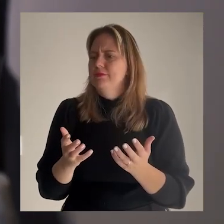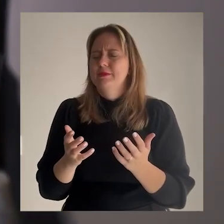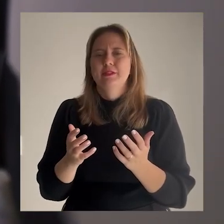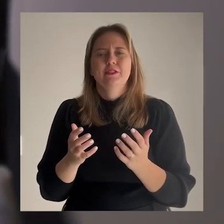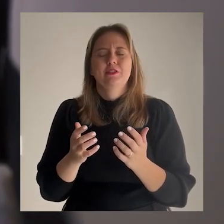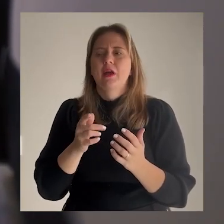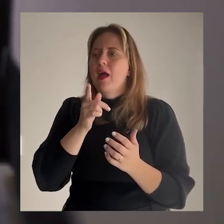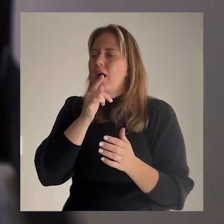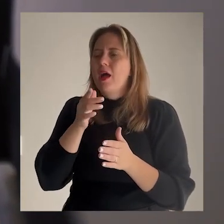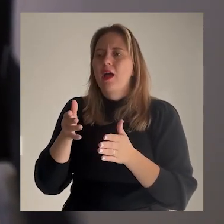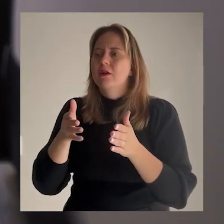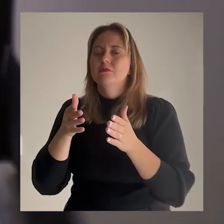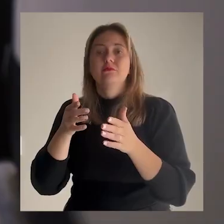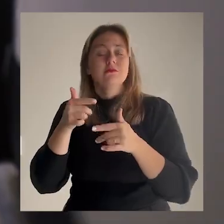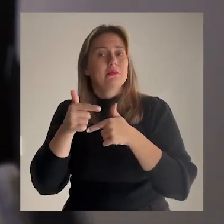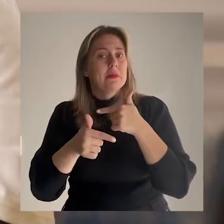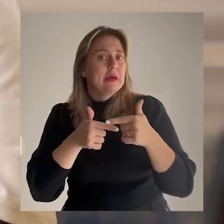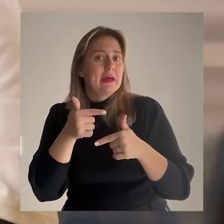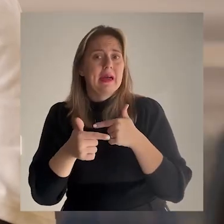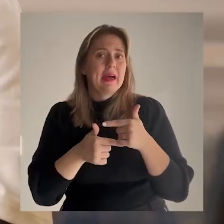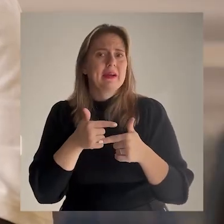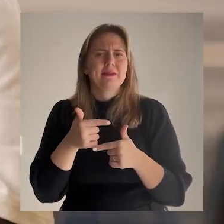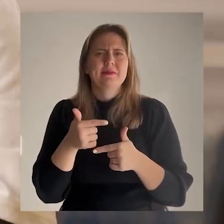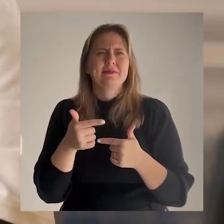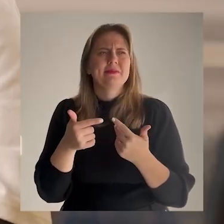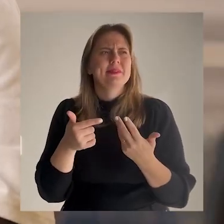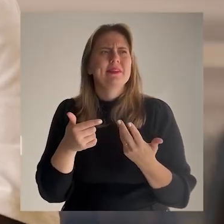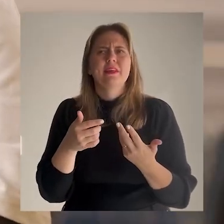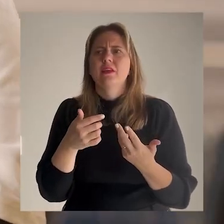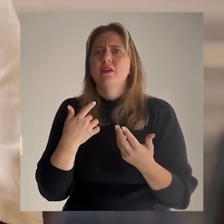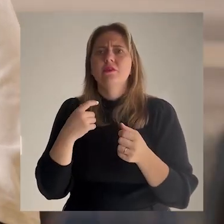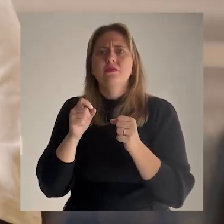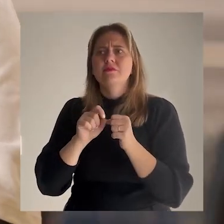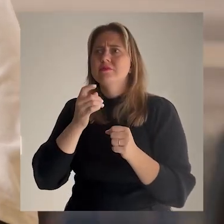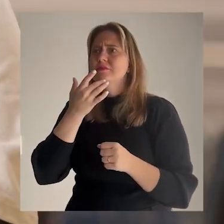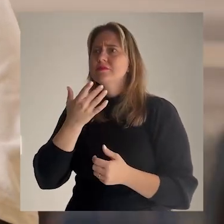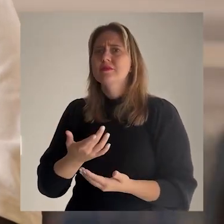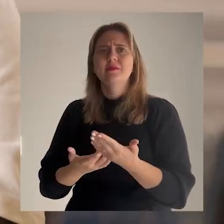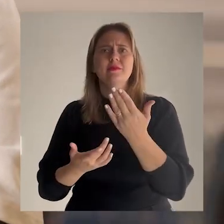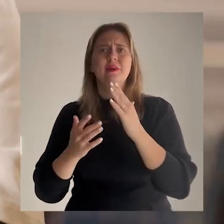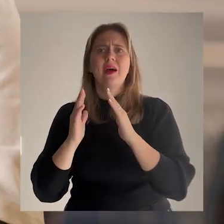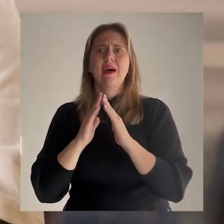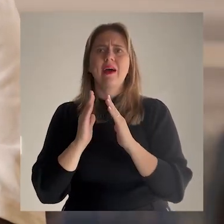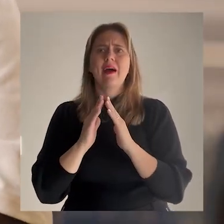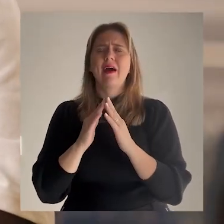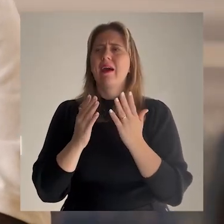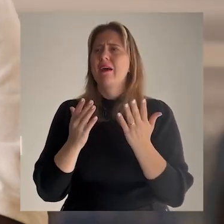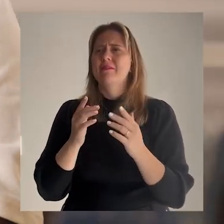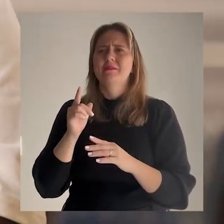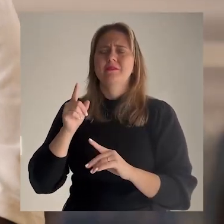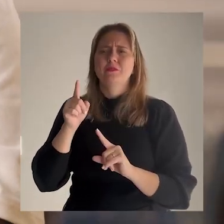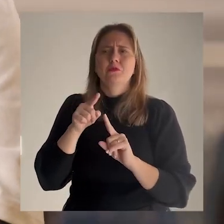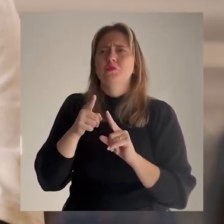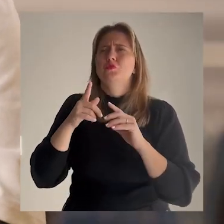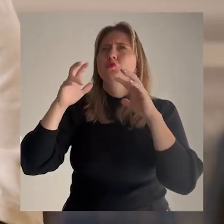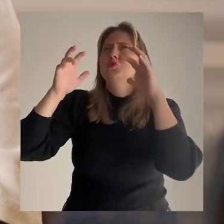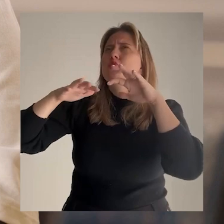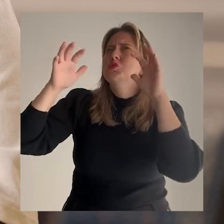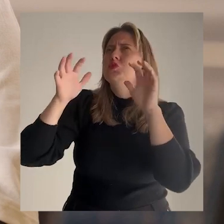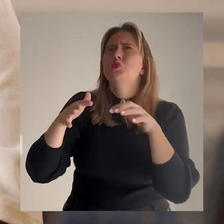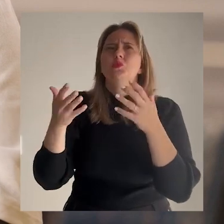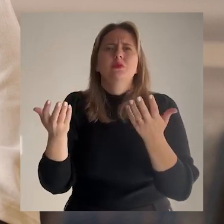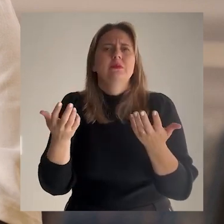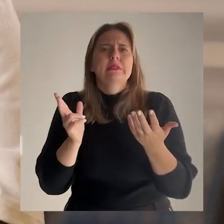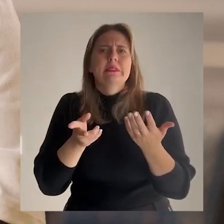de águas, assim, do trabalho, entendeu? Cara, e foi uma música que eu fiz numa tarde em casa, tipo, chovendo ali, sabe? E sempre